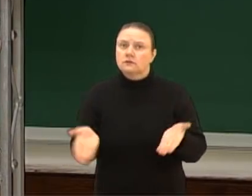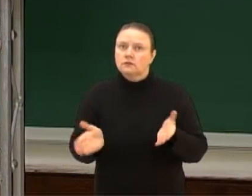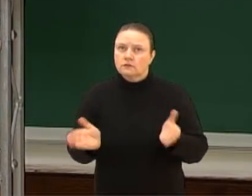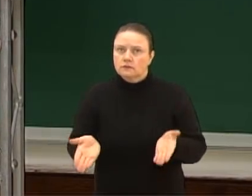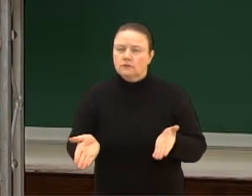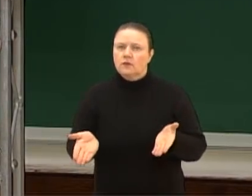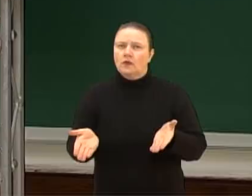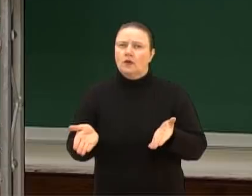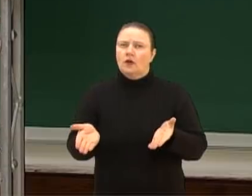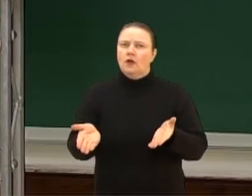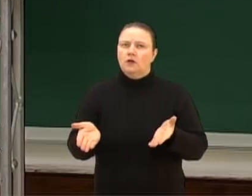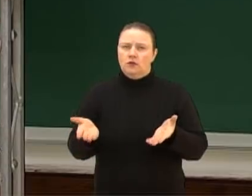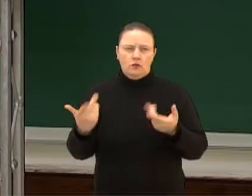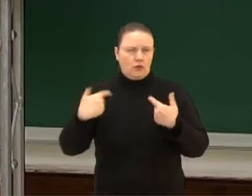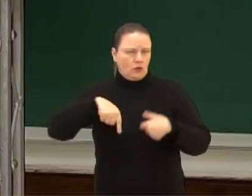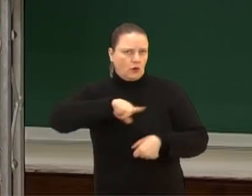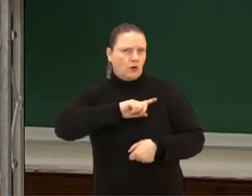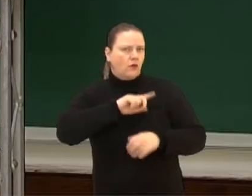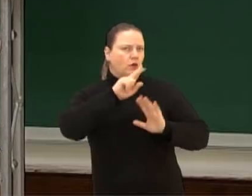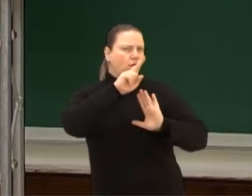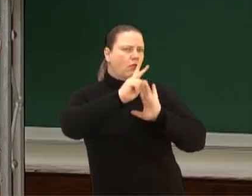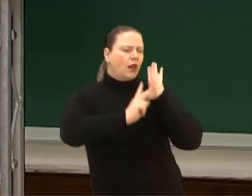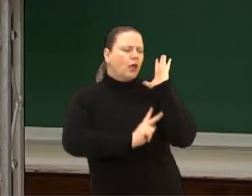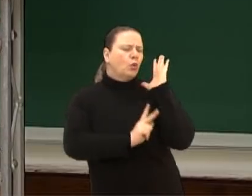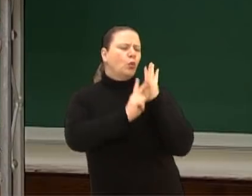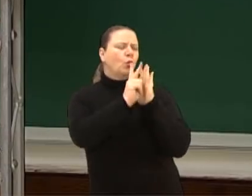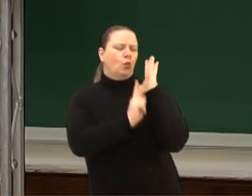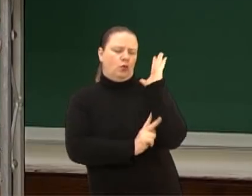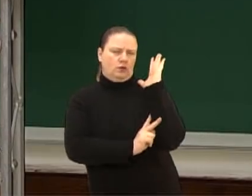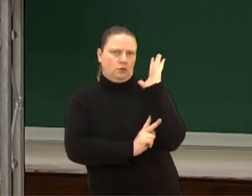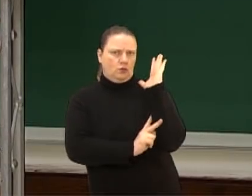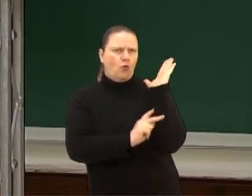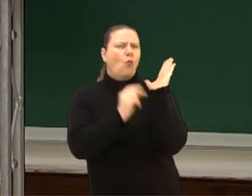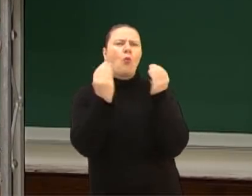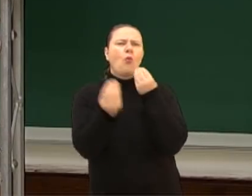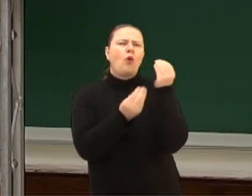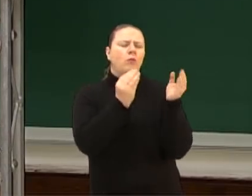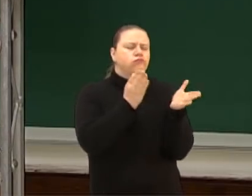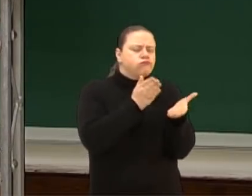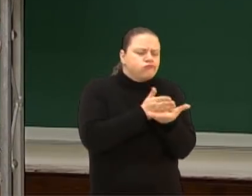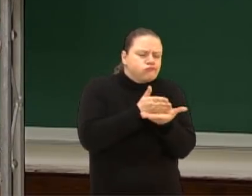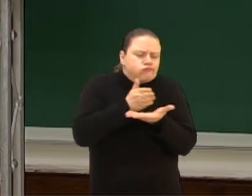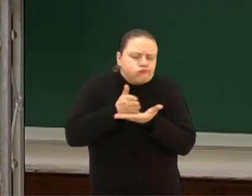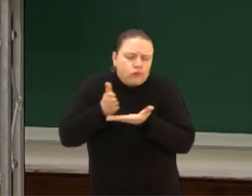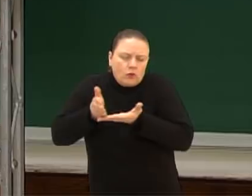algumas leituras dessa tela, tá? Então nós vamos ver passo a passo o que está